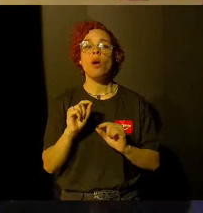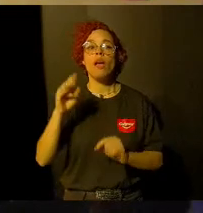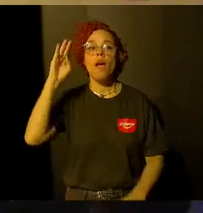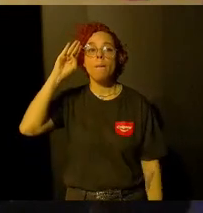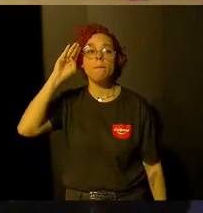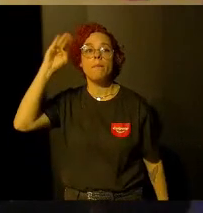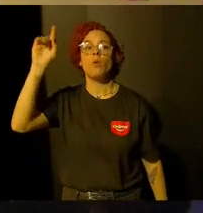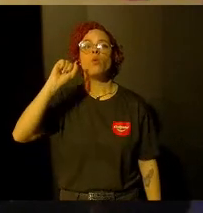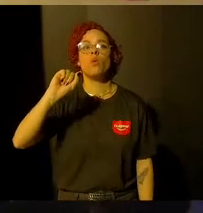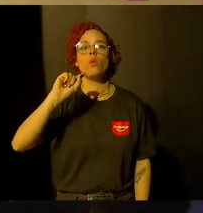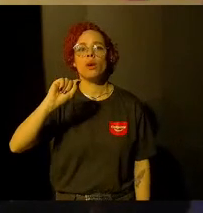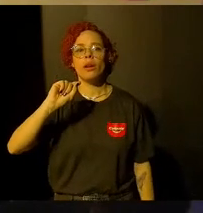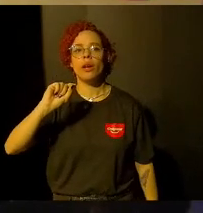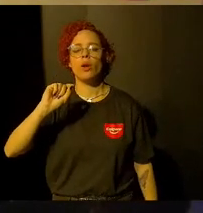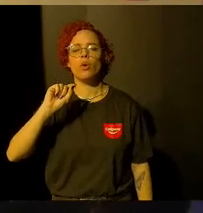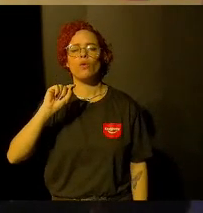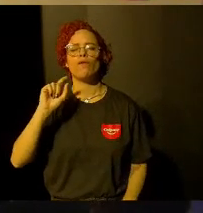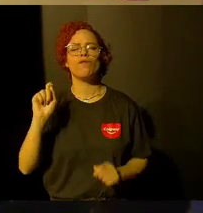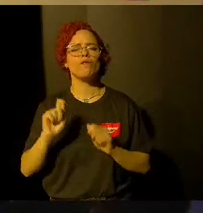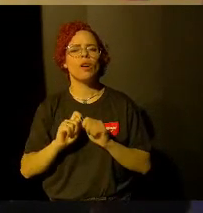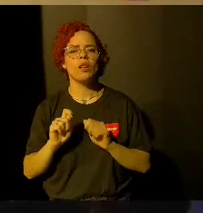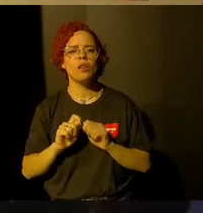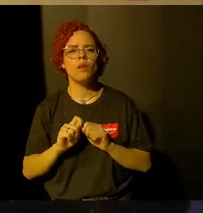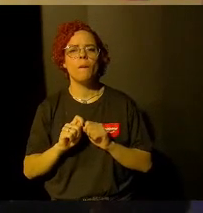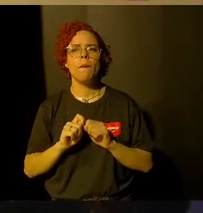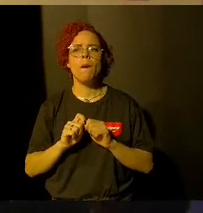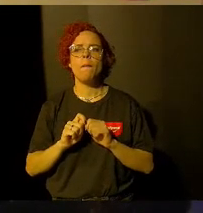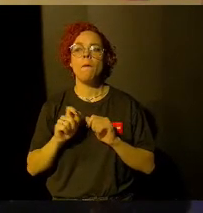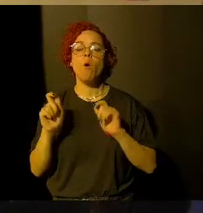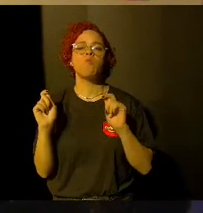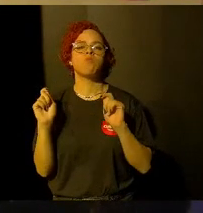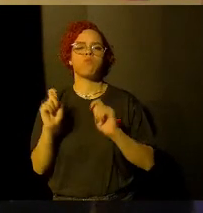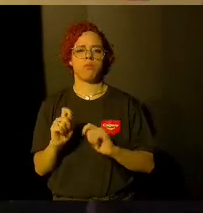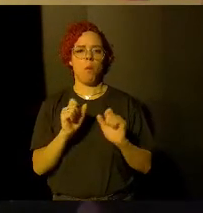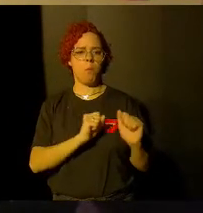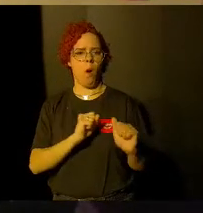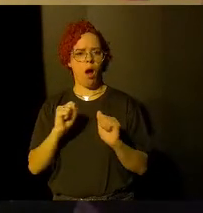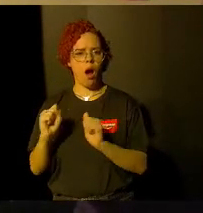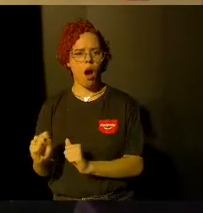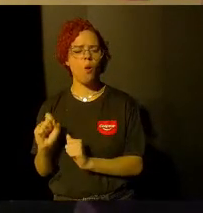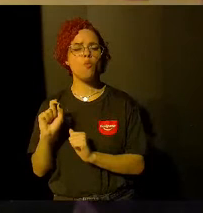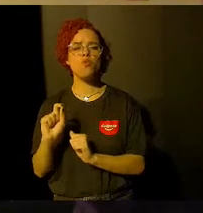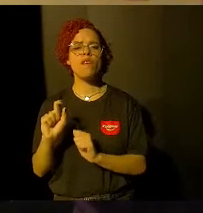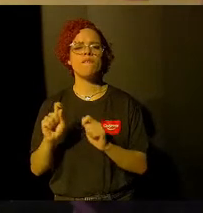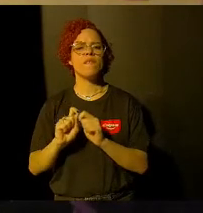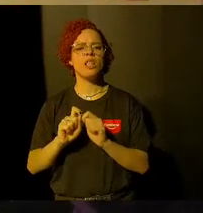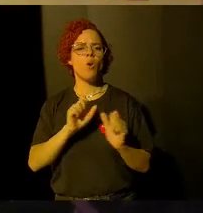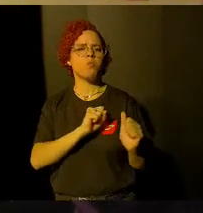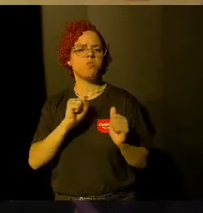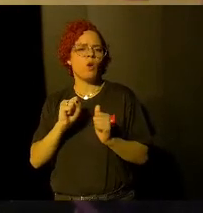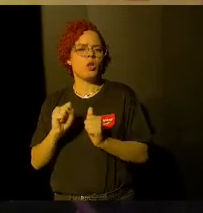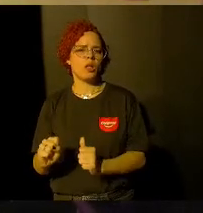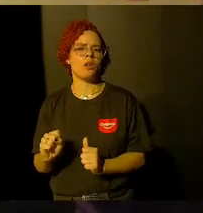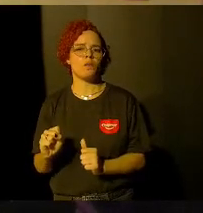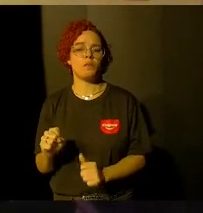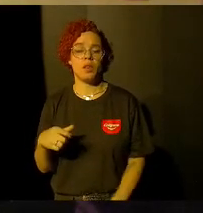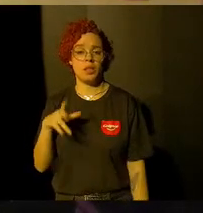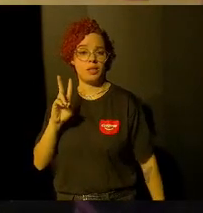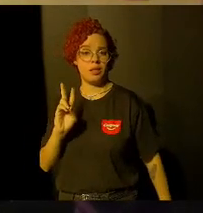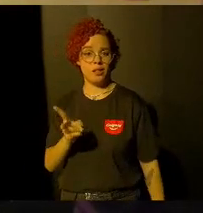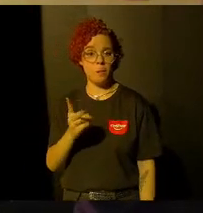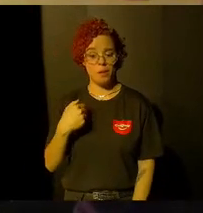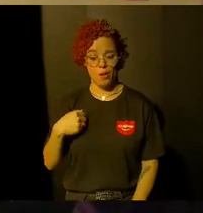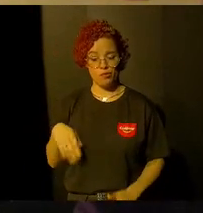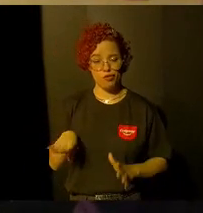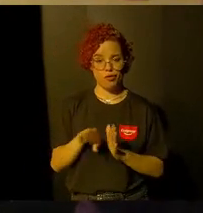com essa potencial passabilidade porque sempre que eu chego a um prédio chique